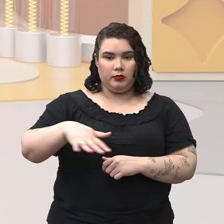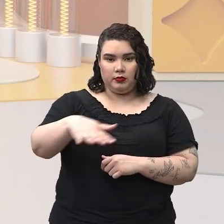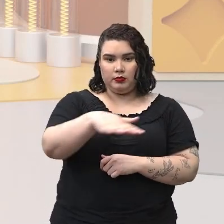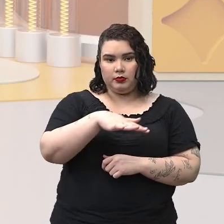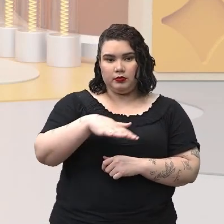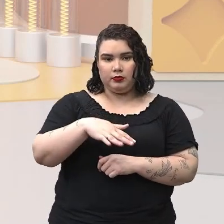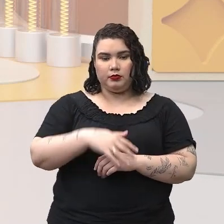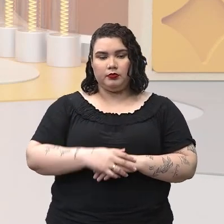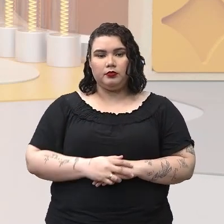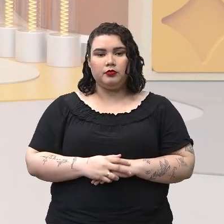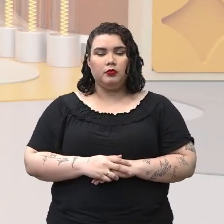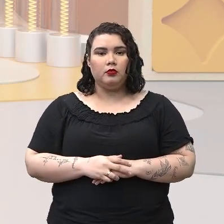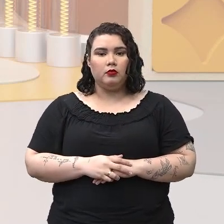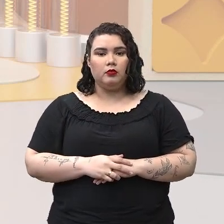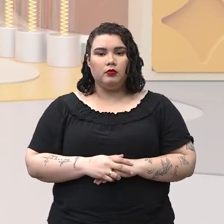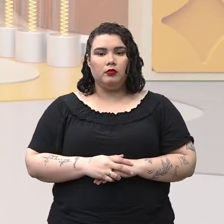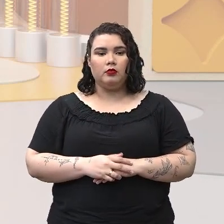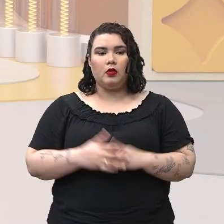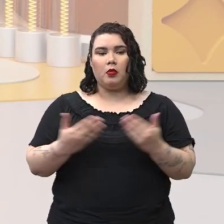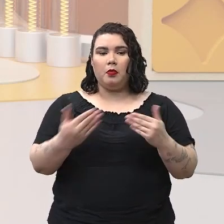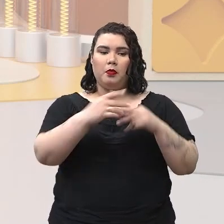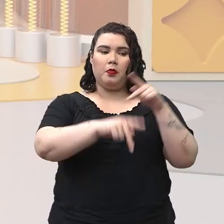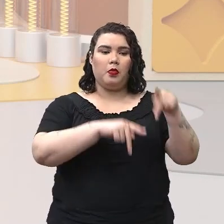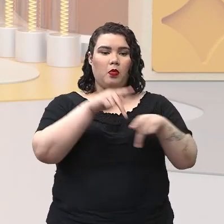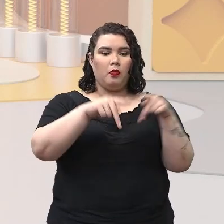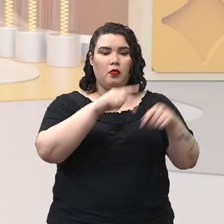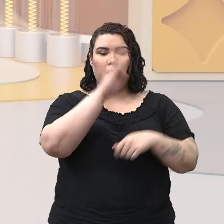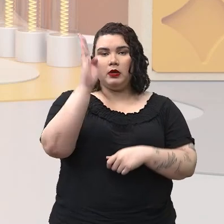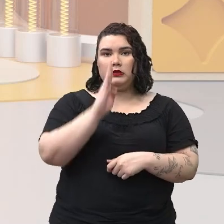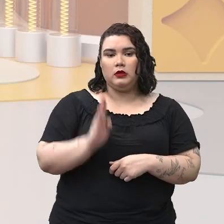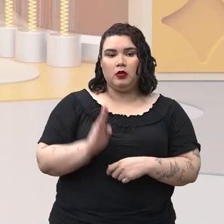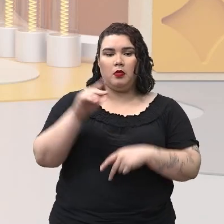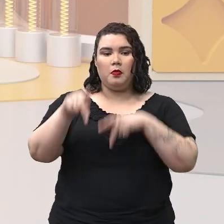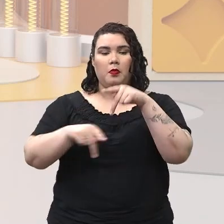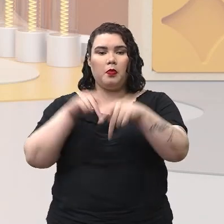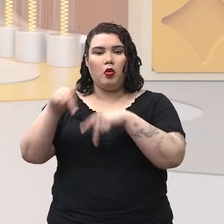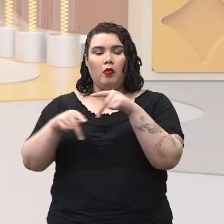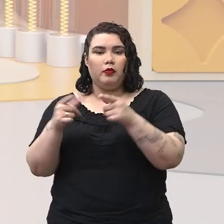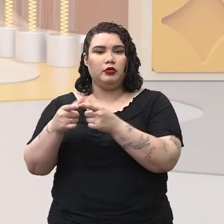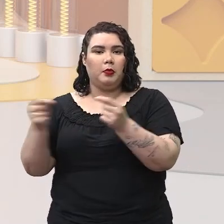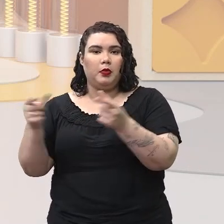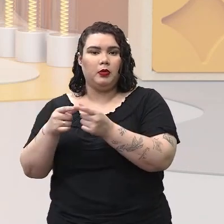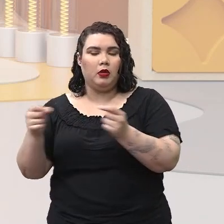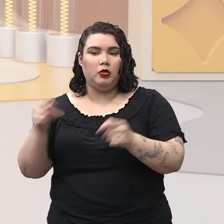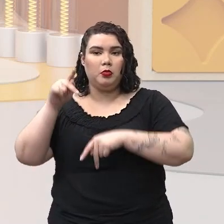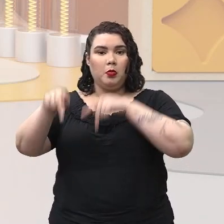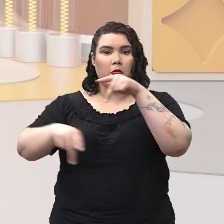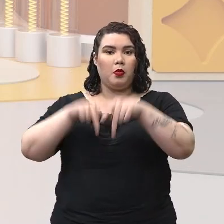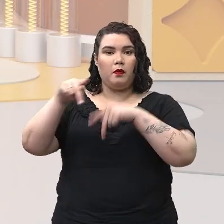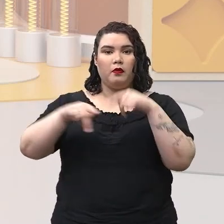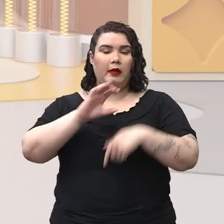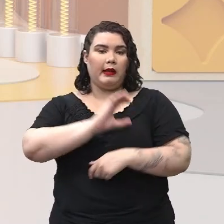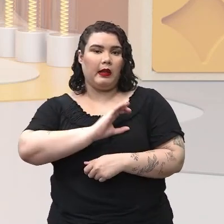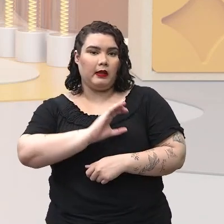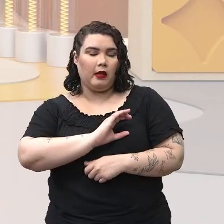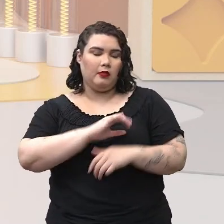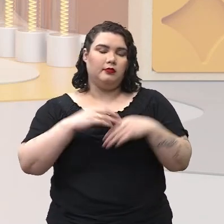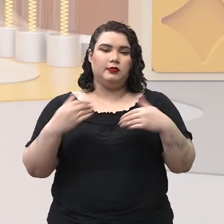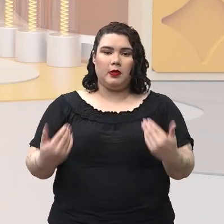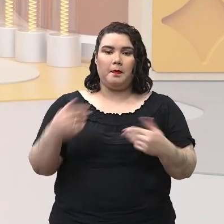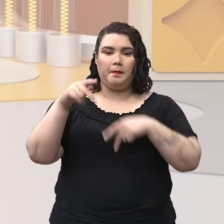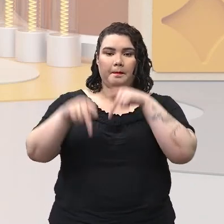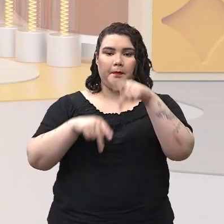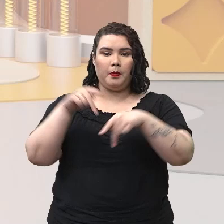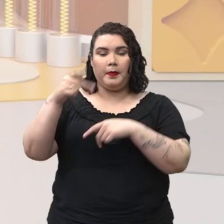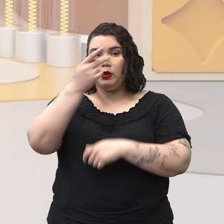né? Povo brasileiro, povo canadense, né? Povo japonês. São as pessoas que estão dentro daquele território. Podem ser